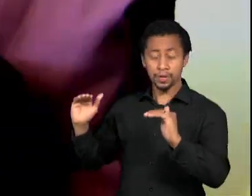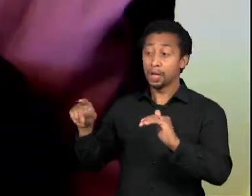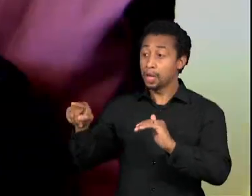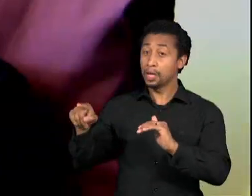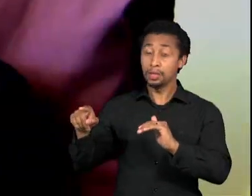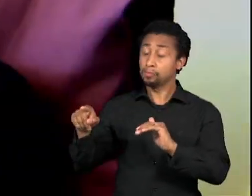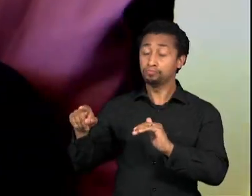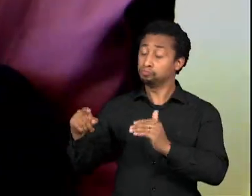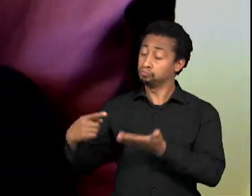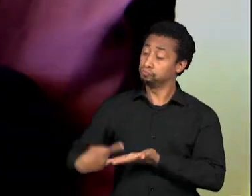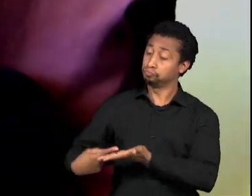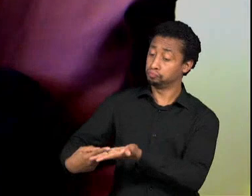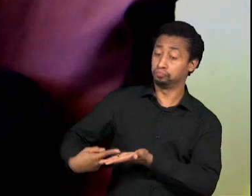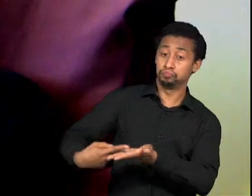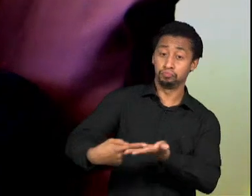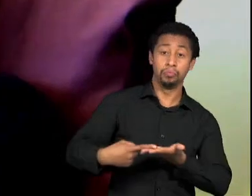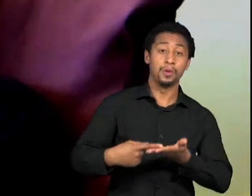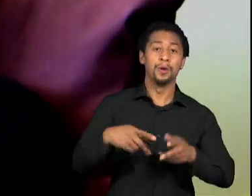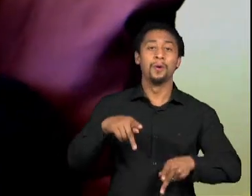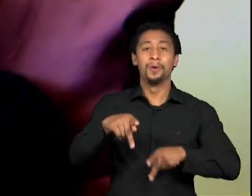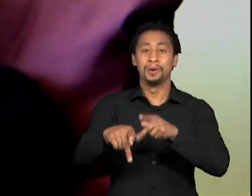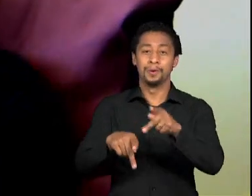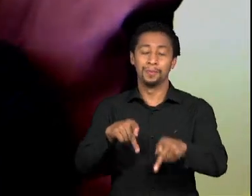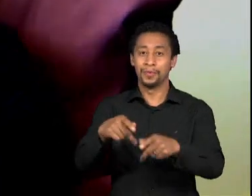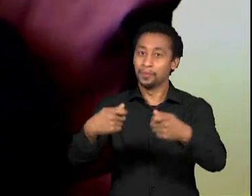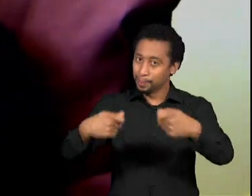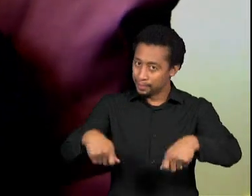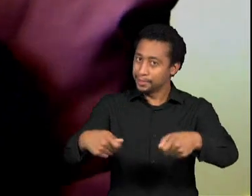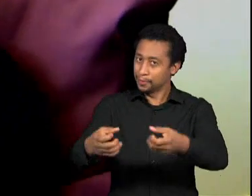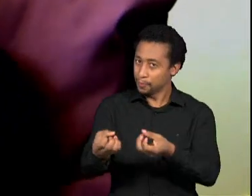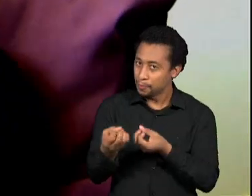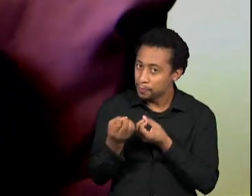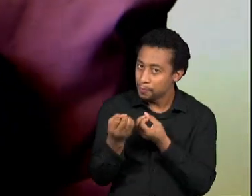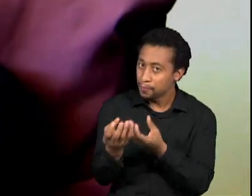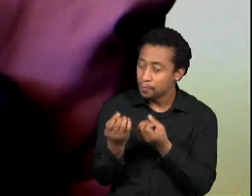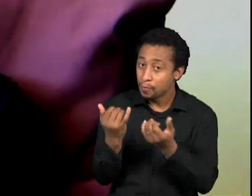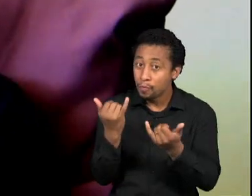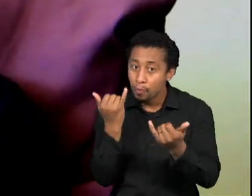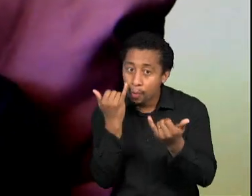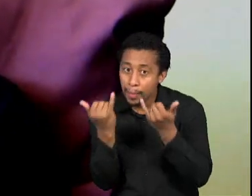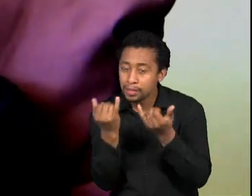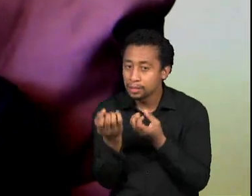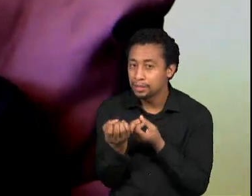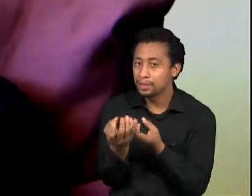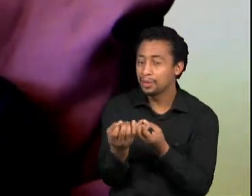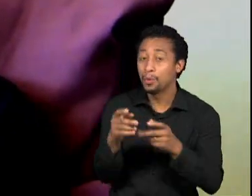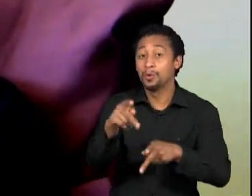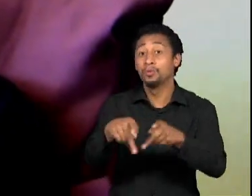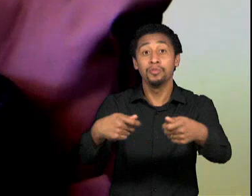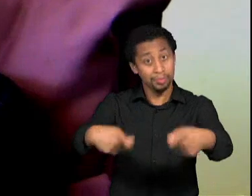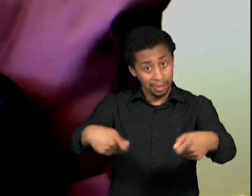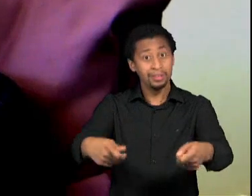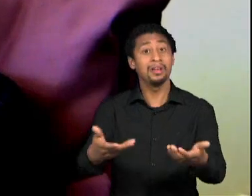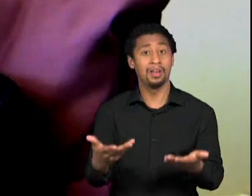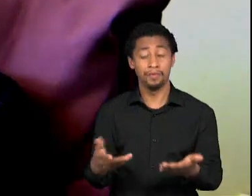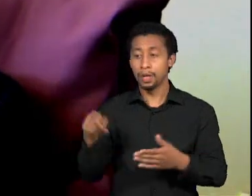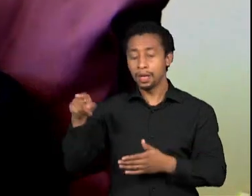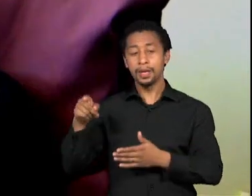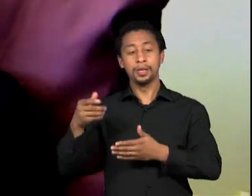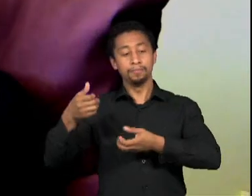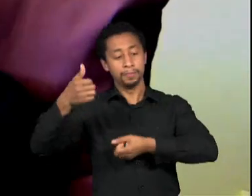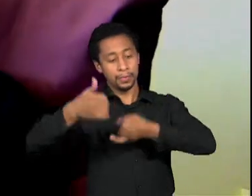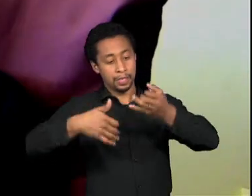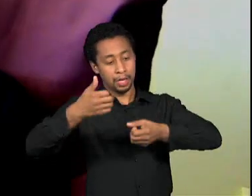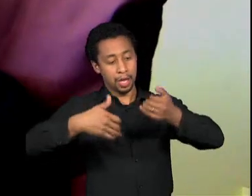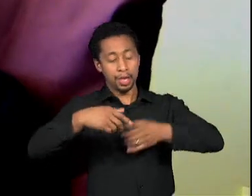o conscientizador, e o povo precisava das informações do intelectual que